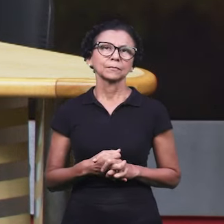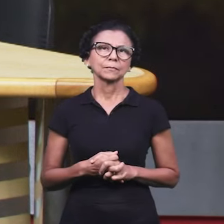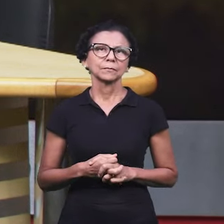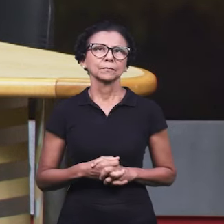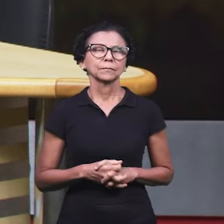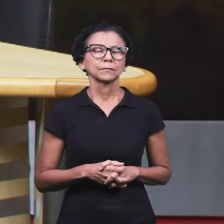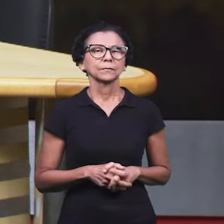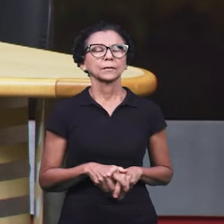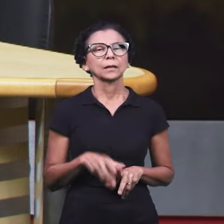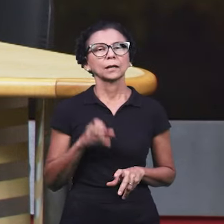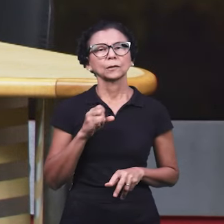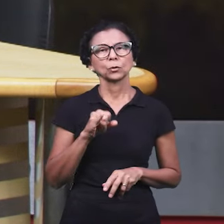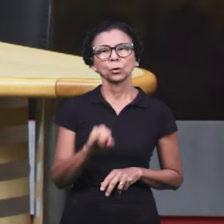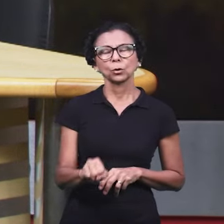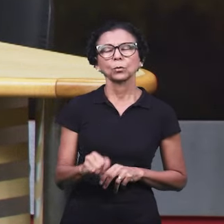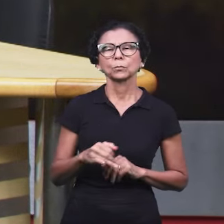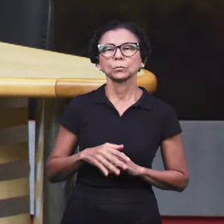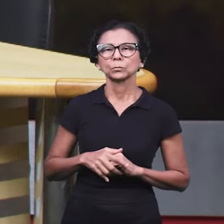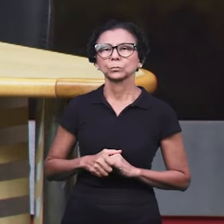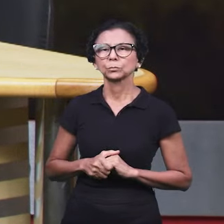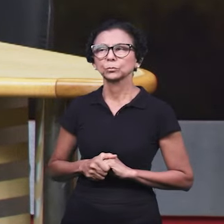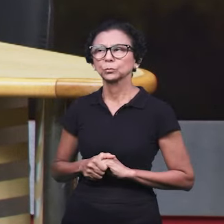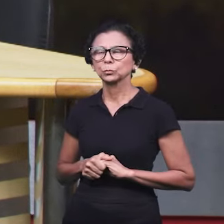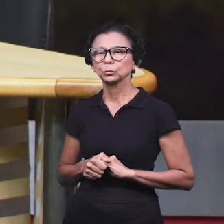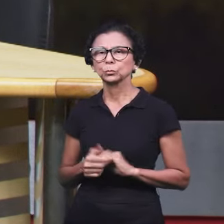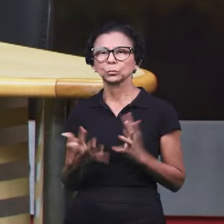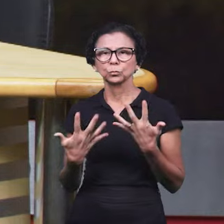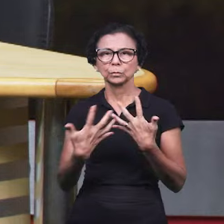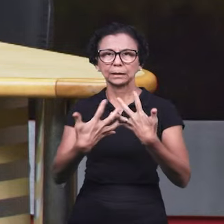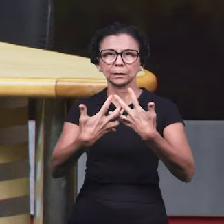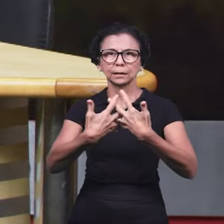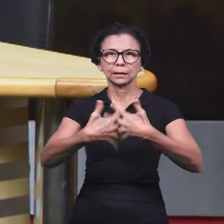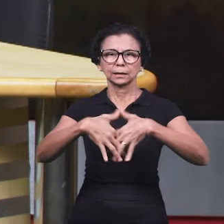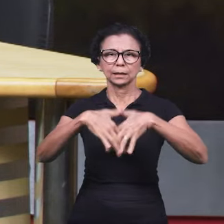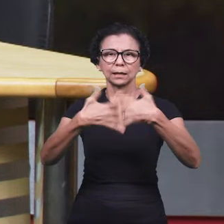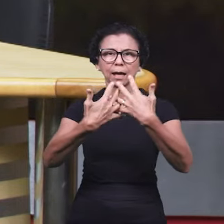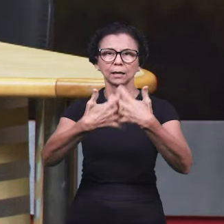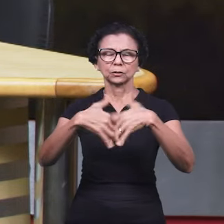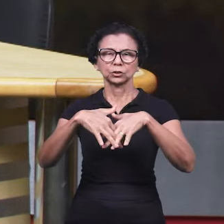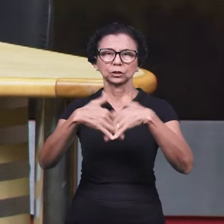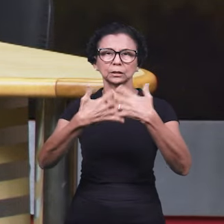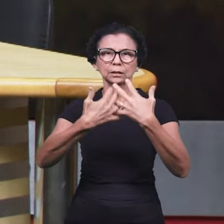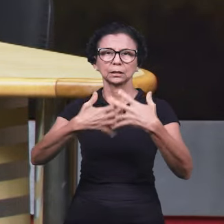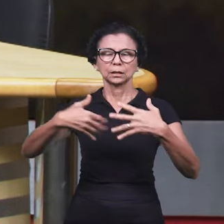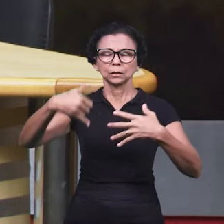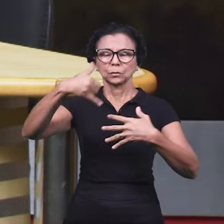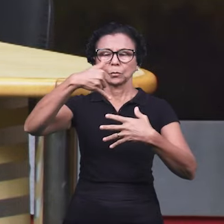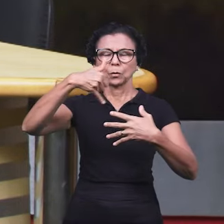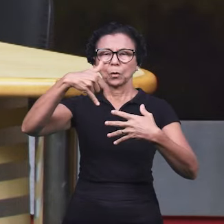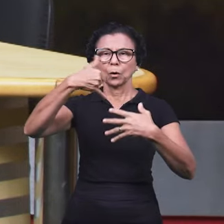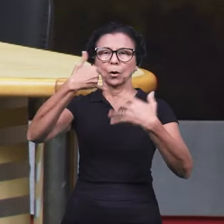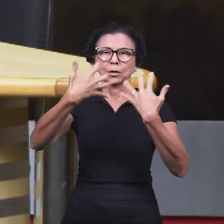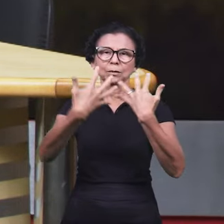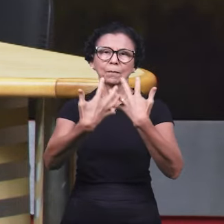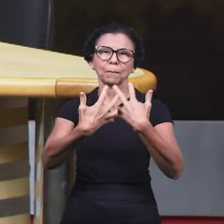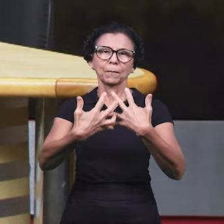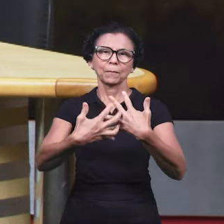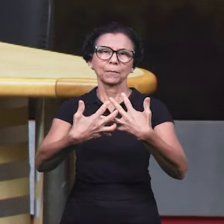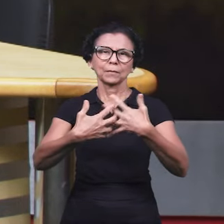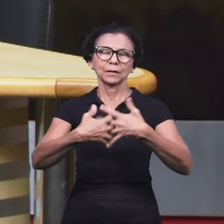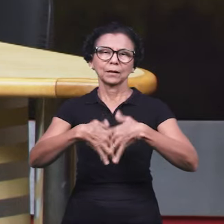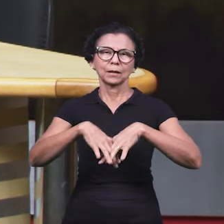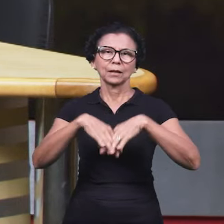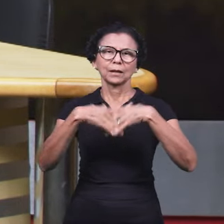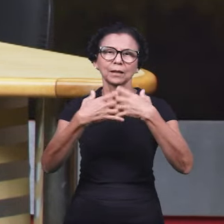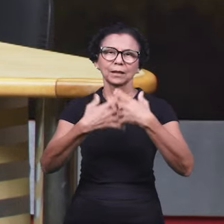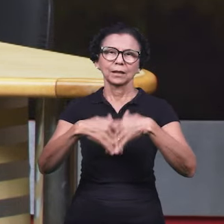rodar certinha com óleo ou sem óleo né sem óleo ela se desgasta com óleo não isso